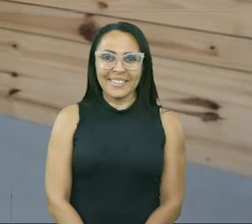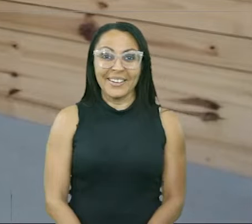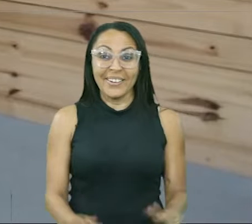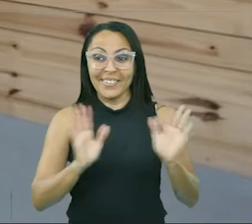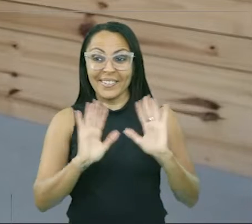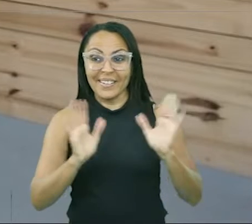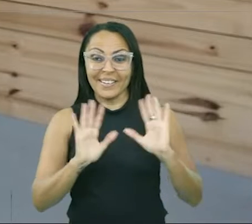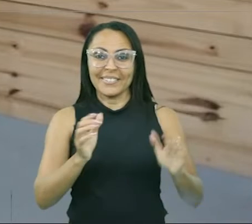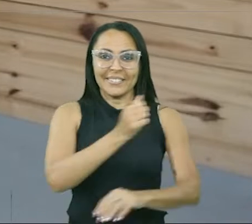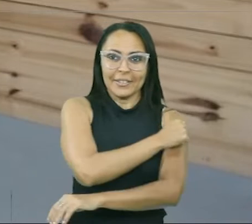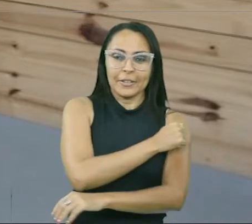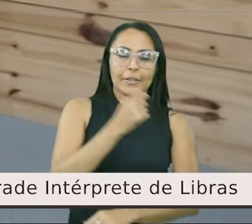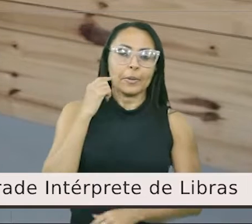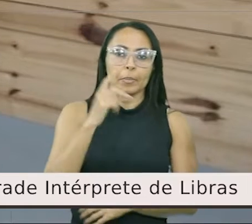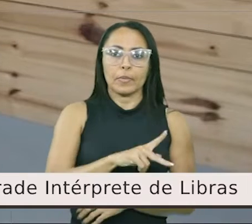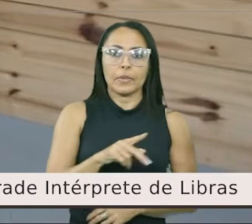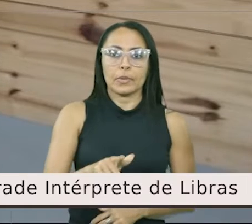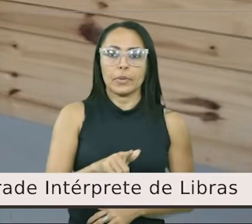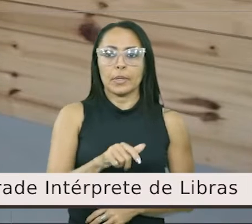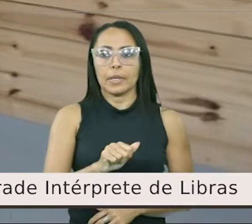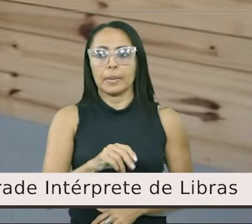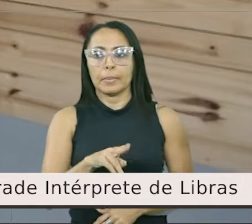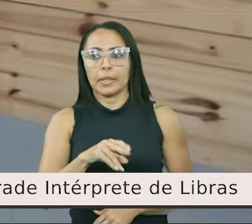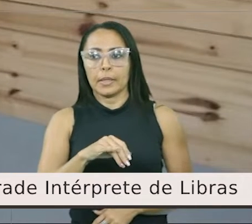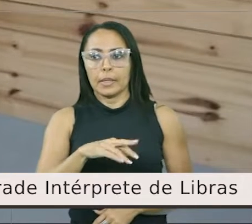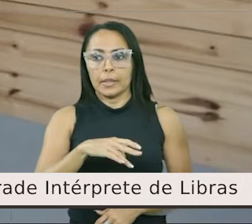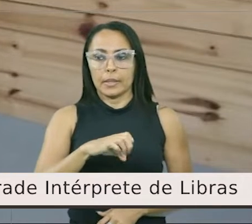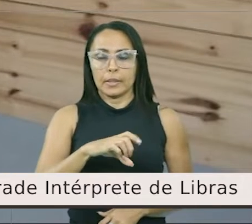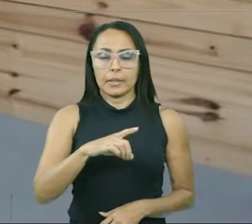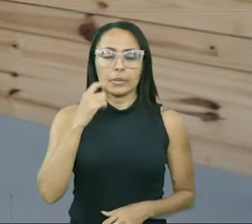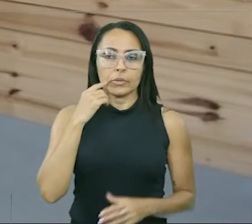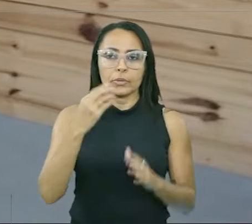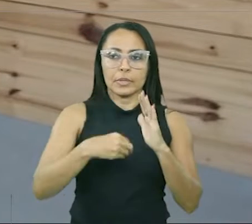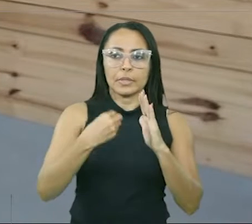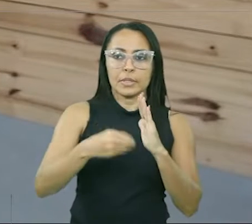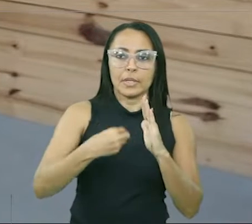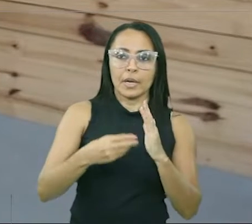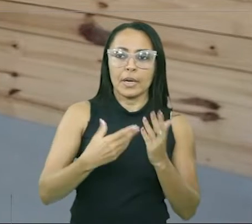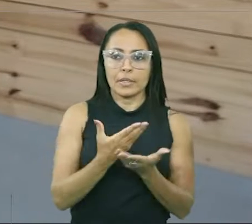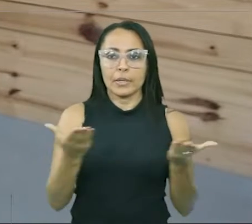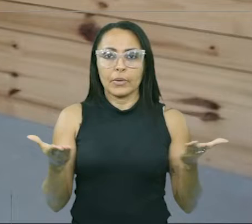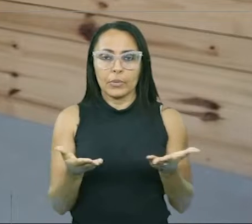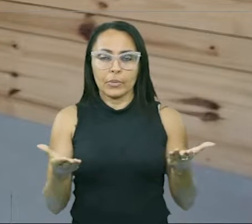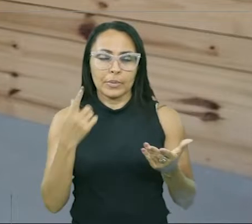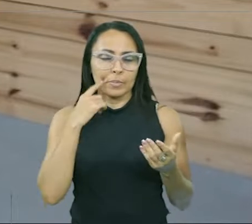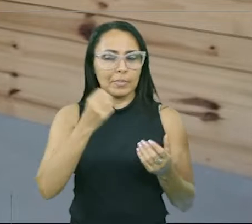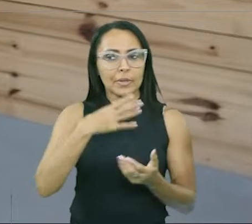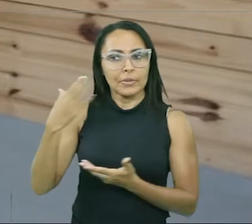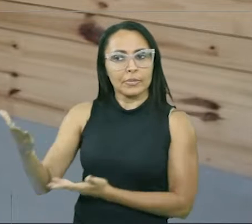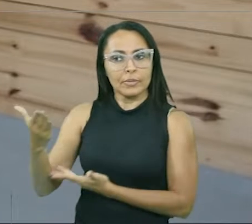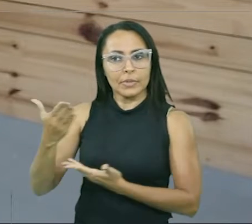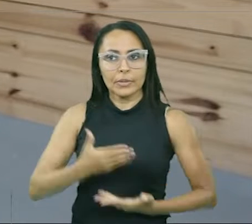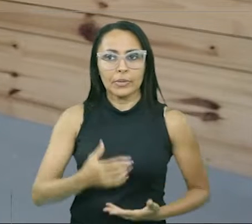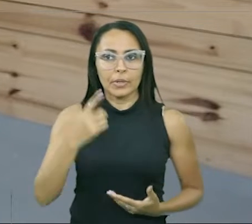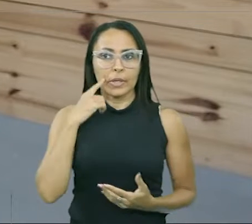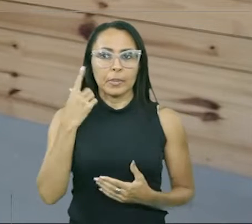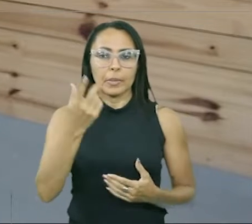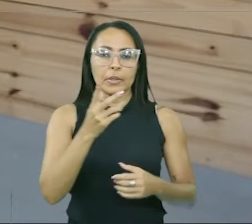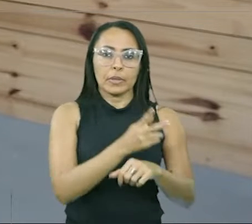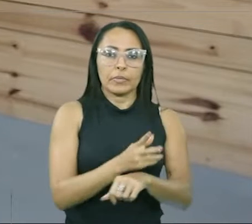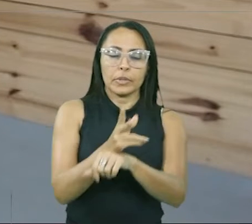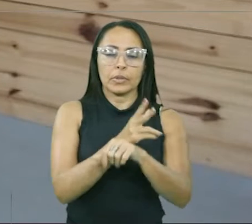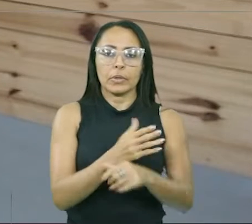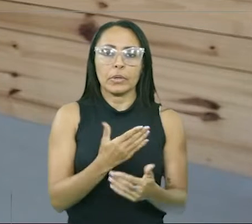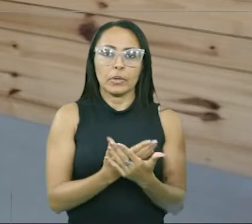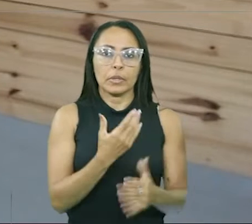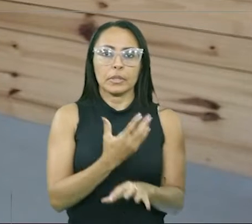Olá, estudante! Eu sou a professora Gabriele Machado, do curso de Design de Interiores. Seja bem-vindo a mais uma videoaula da